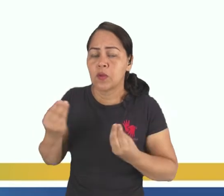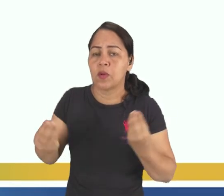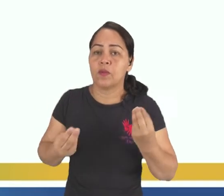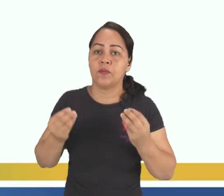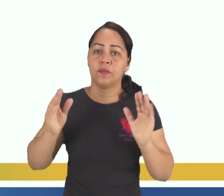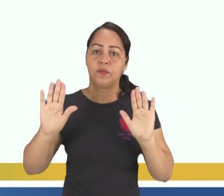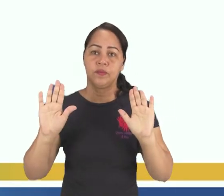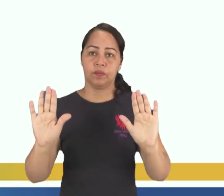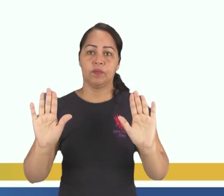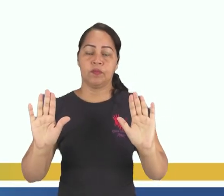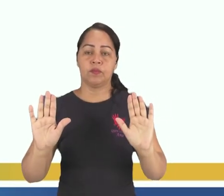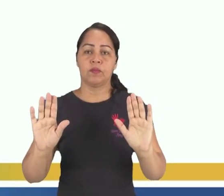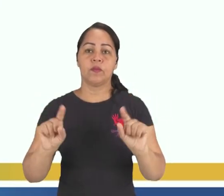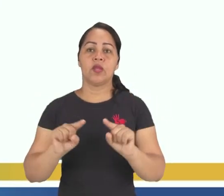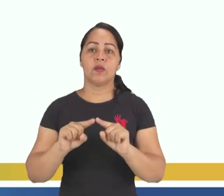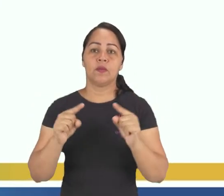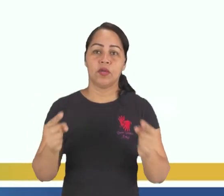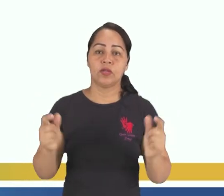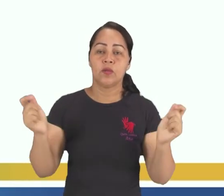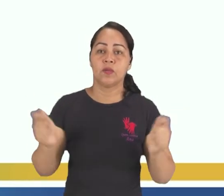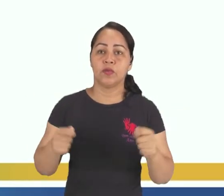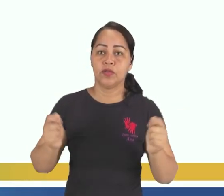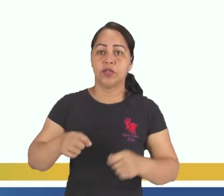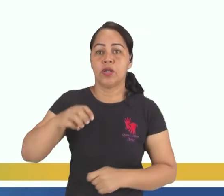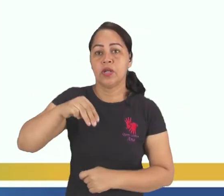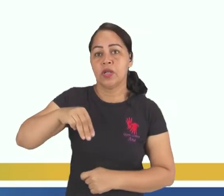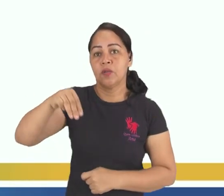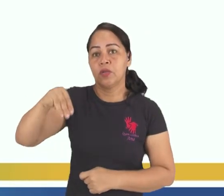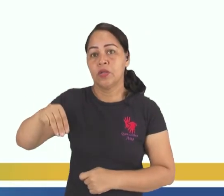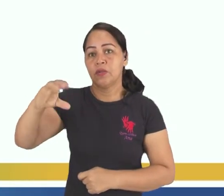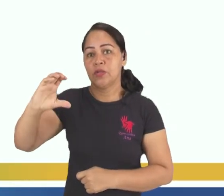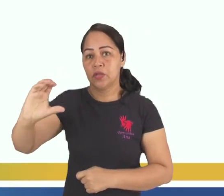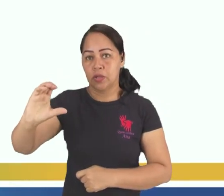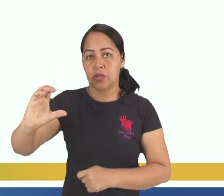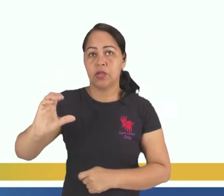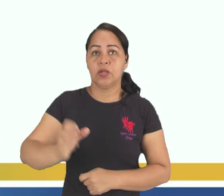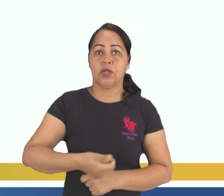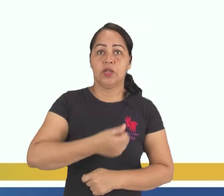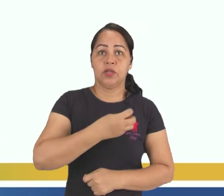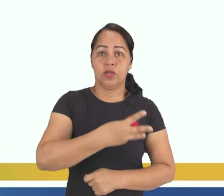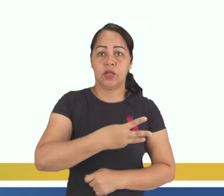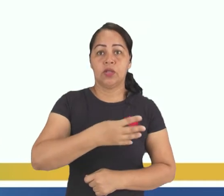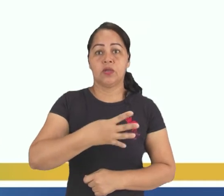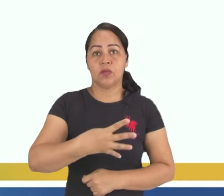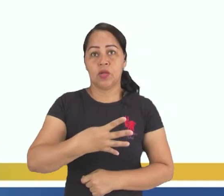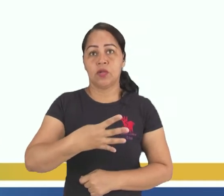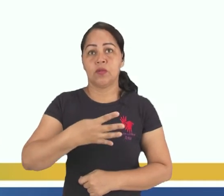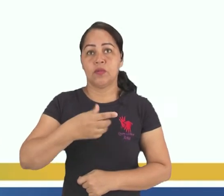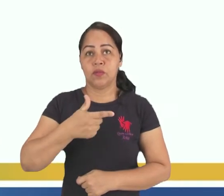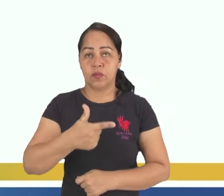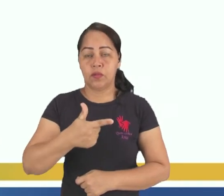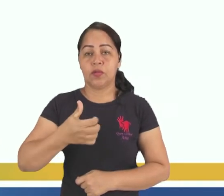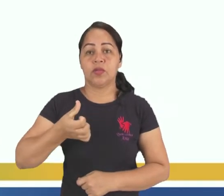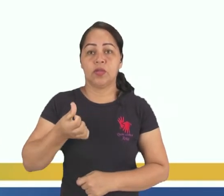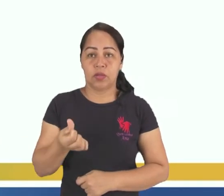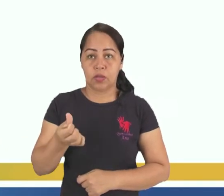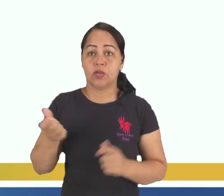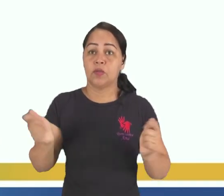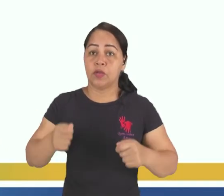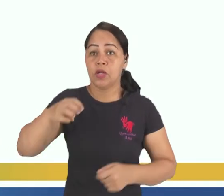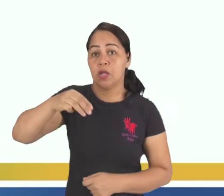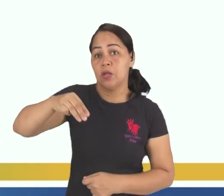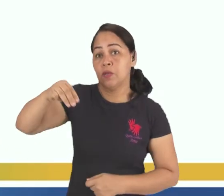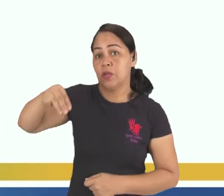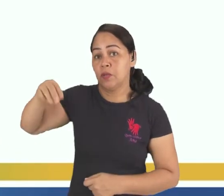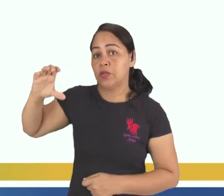frações, mas você também poderia tirar o MMC de 3, 4, 2 e 6 e fazer o processo que a gente fez na última